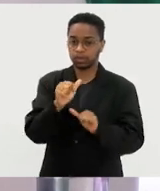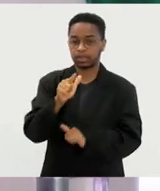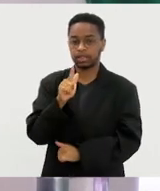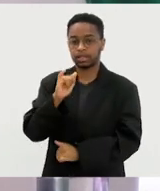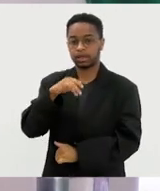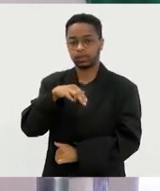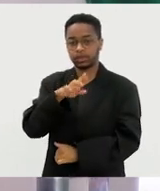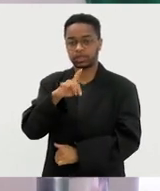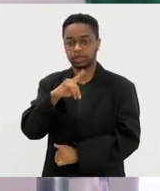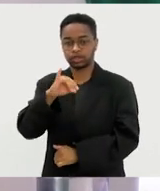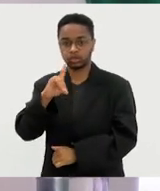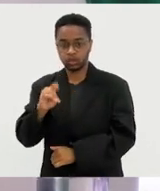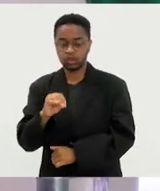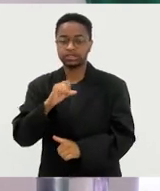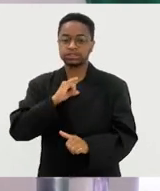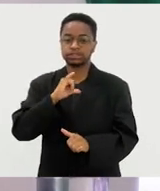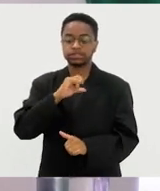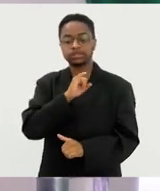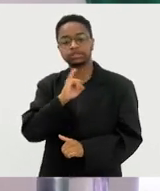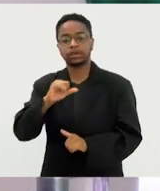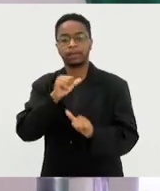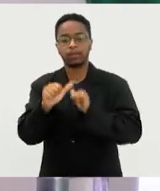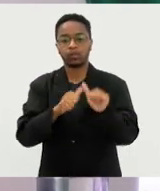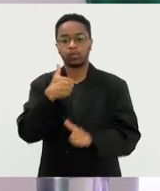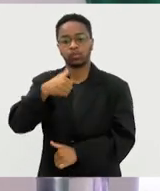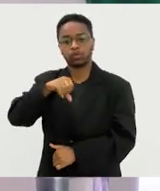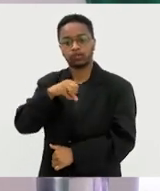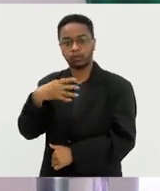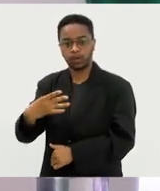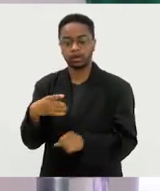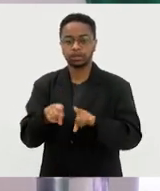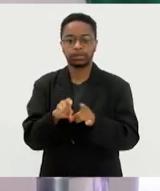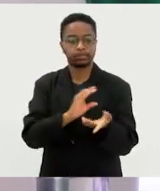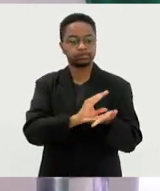compensação do 9,4, os recursos de depósitos judiciais